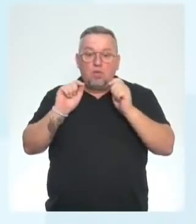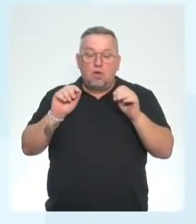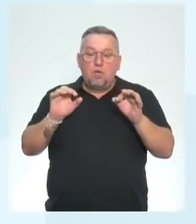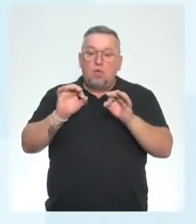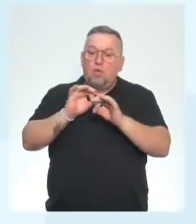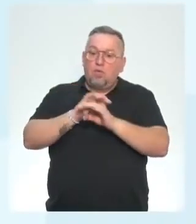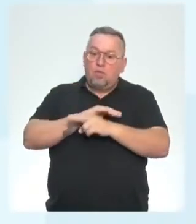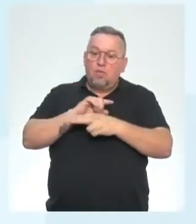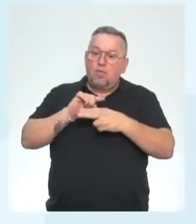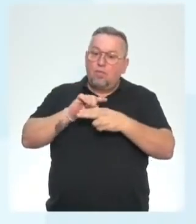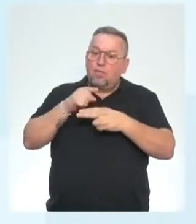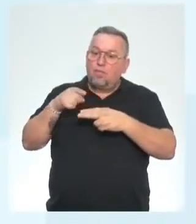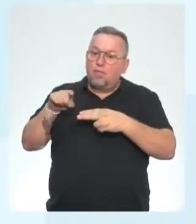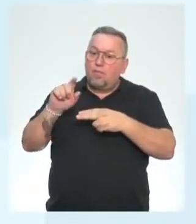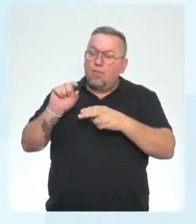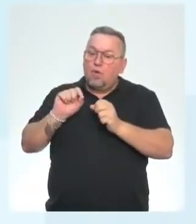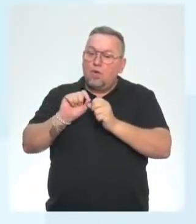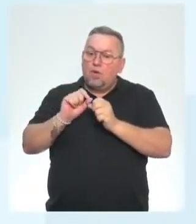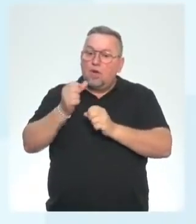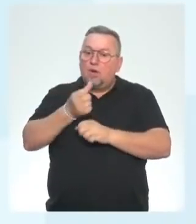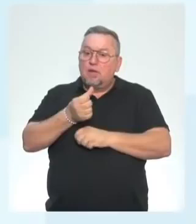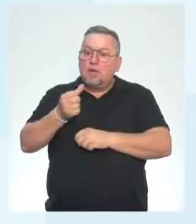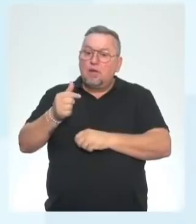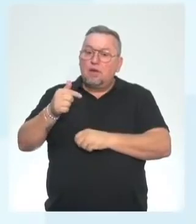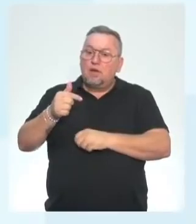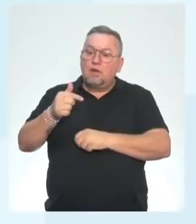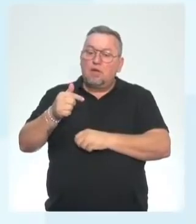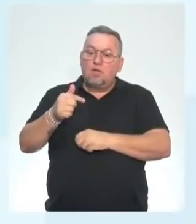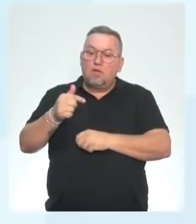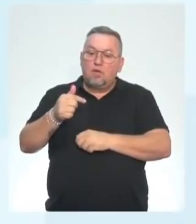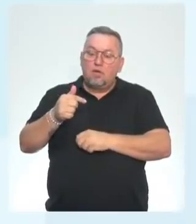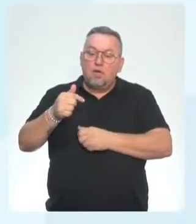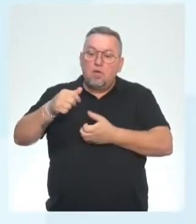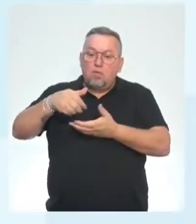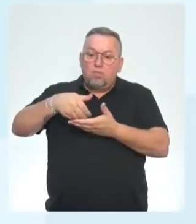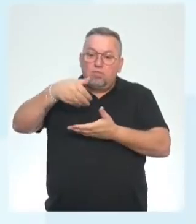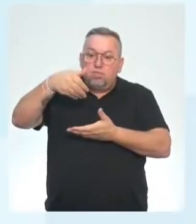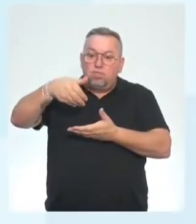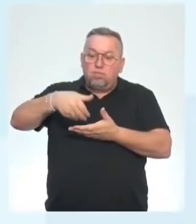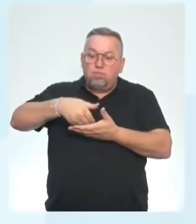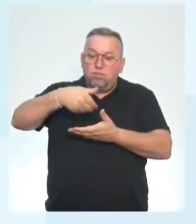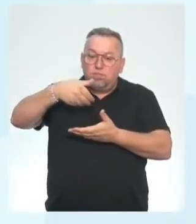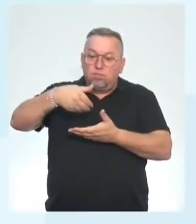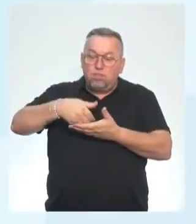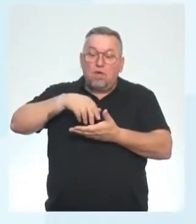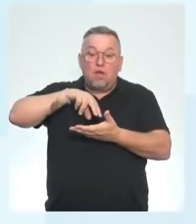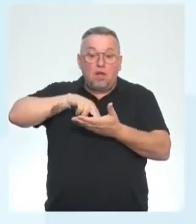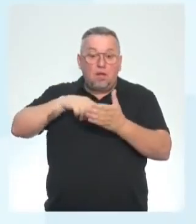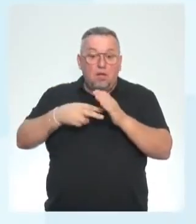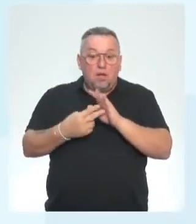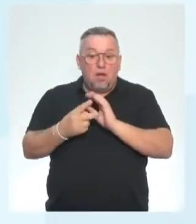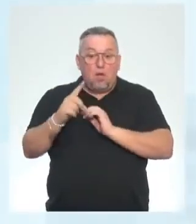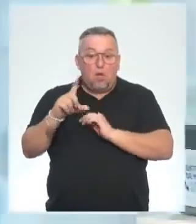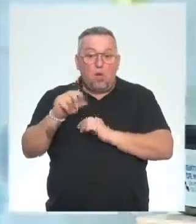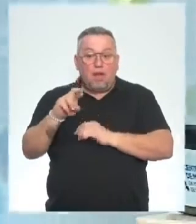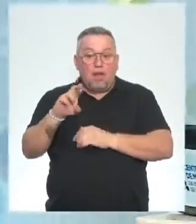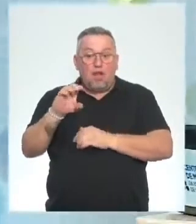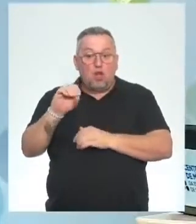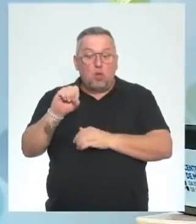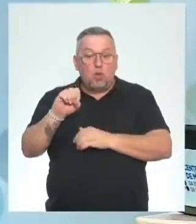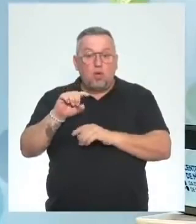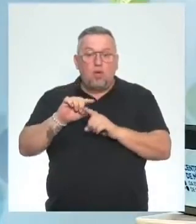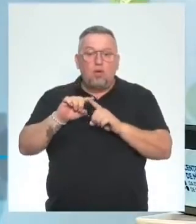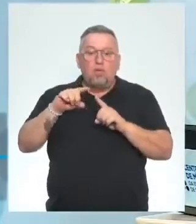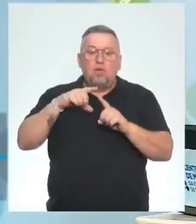que aproximadamente pode ser 67 colheres de sopa cheia, que equivale a 1 litro, né? Mas, por exemplo, se